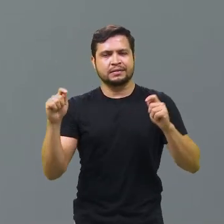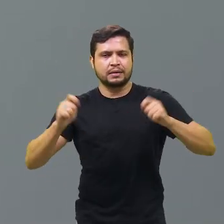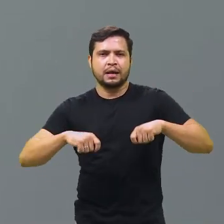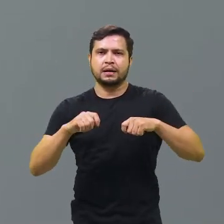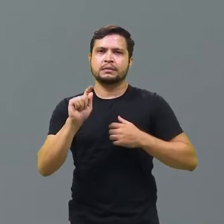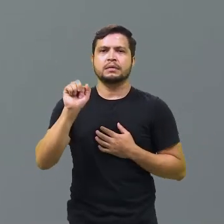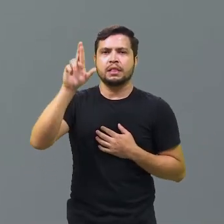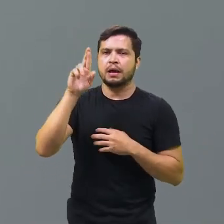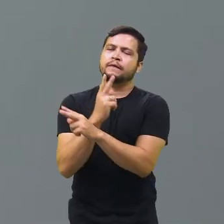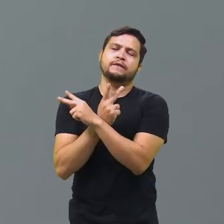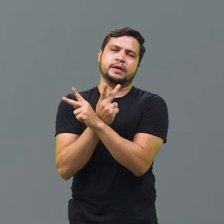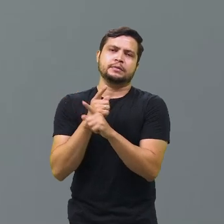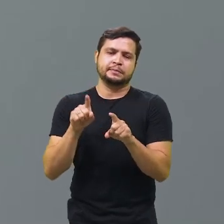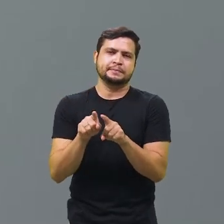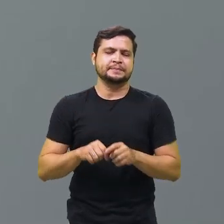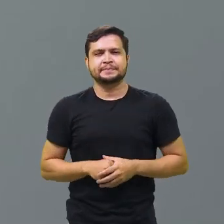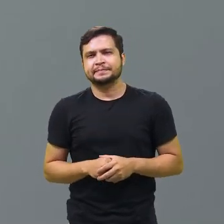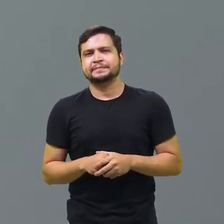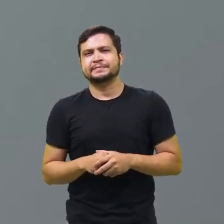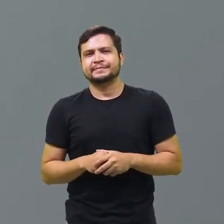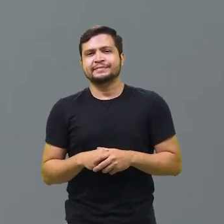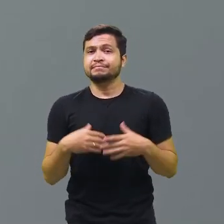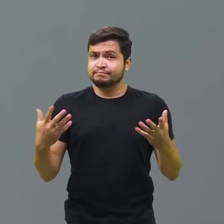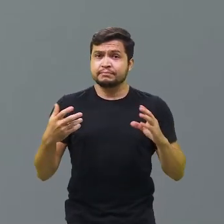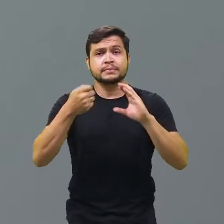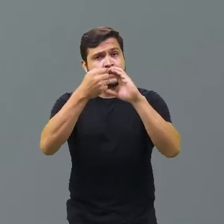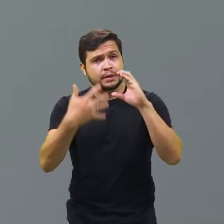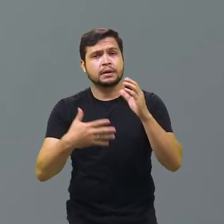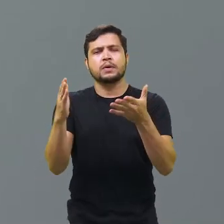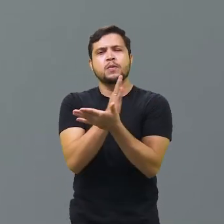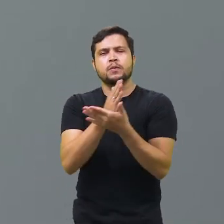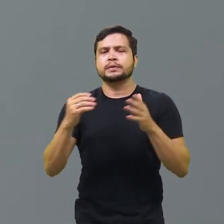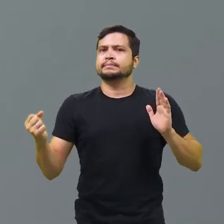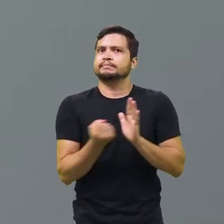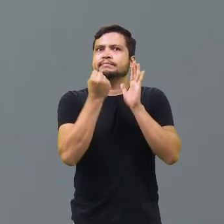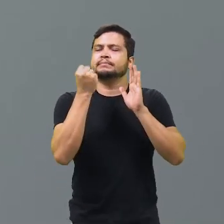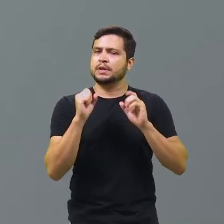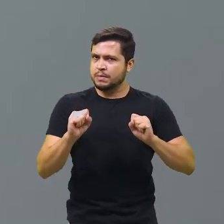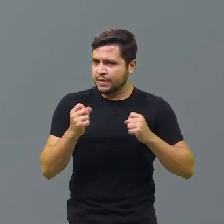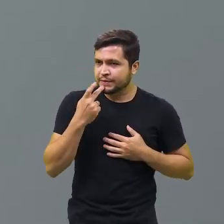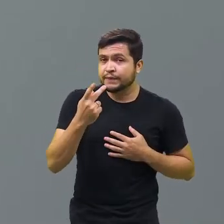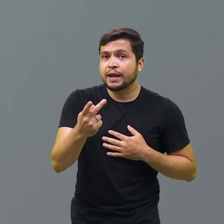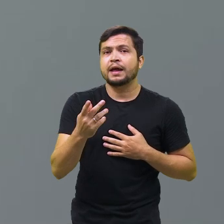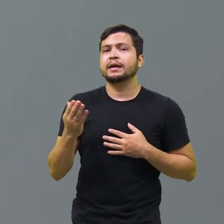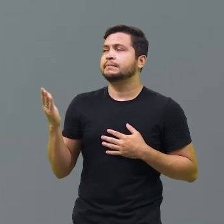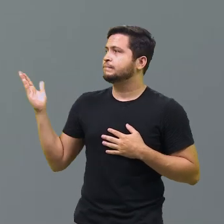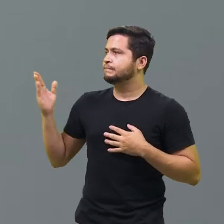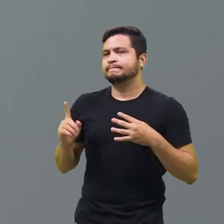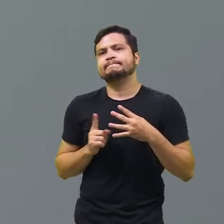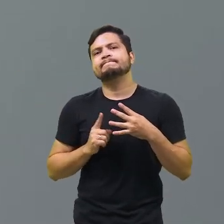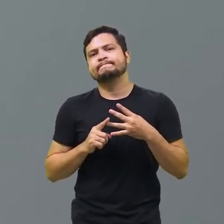transportado através do vento. Então essas são algumas características marcantes que eu posso falar